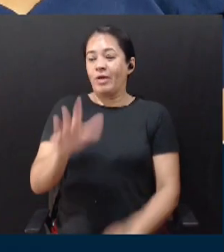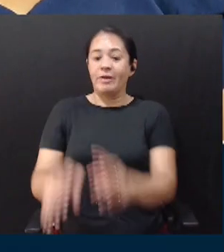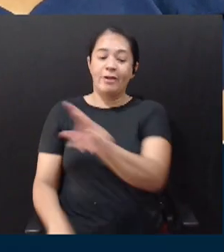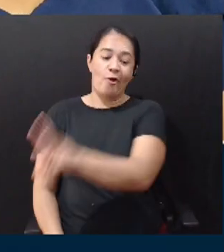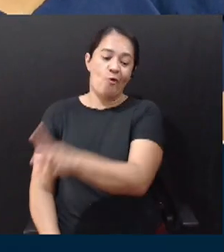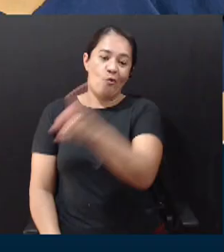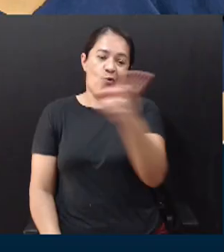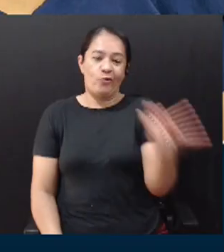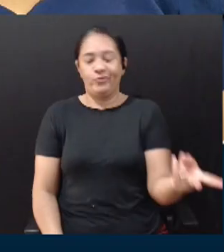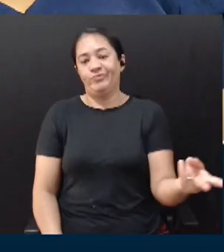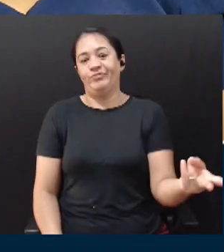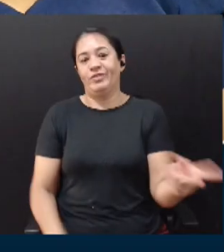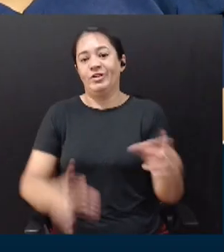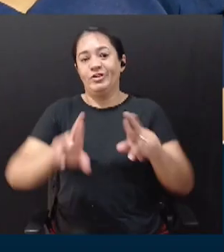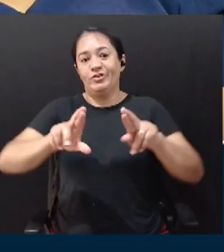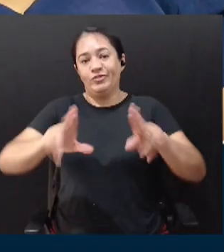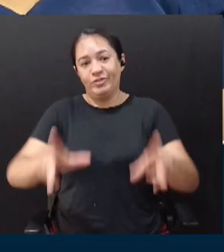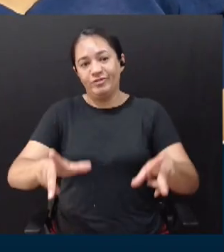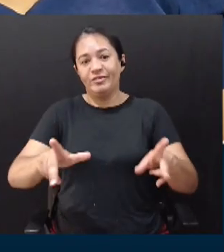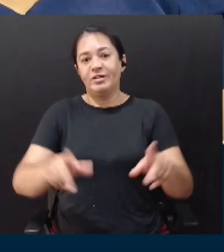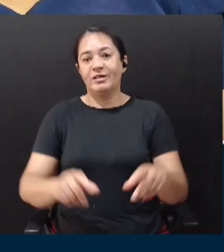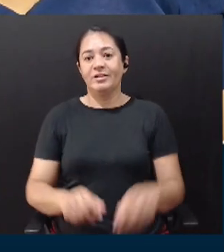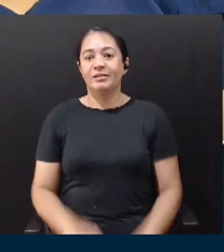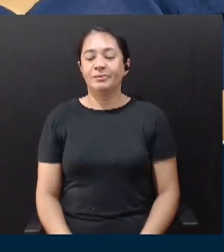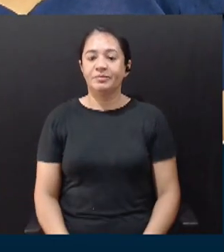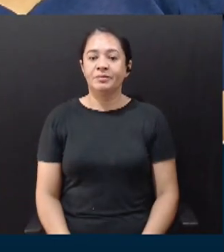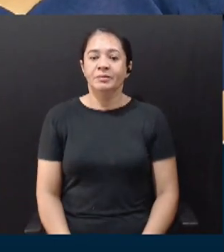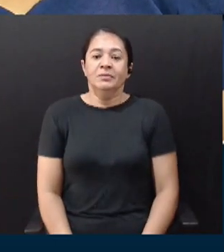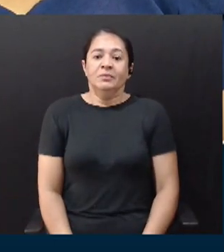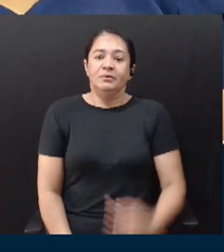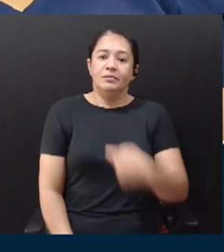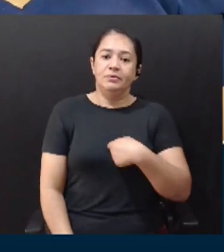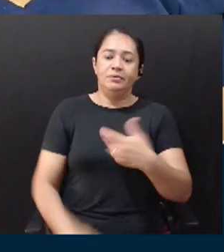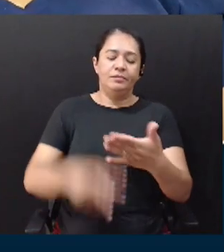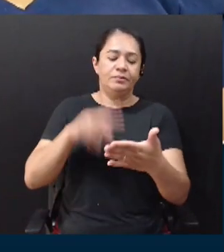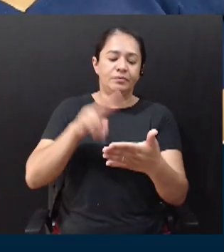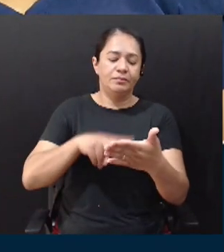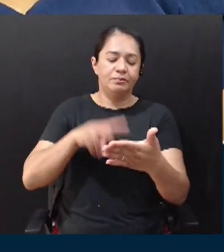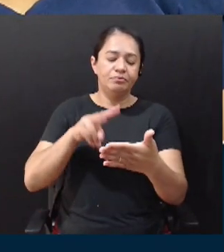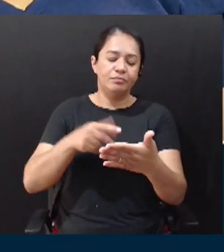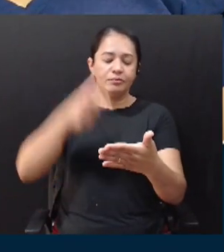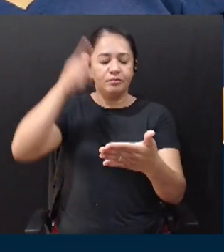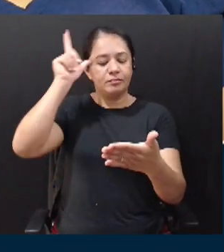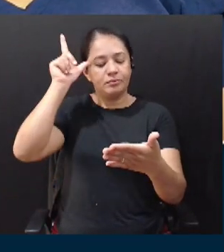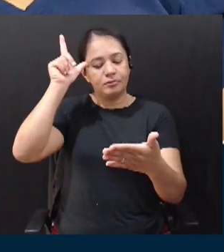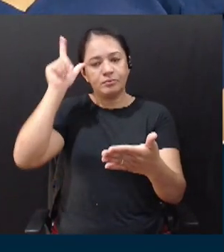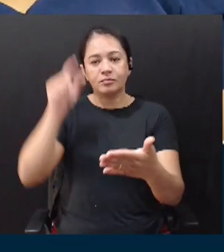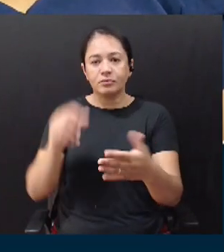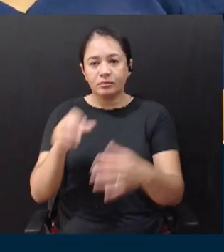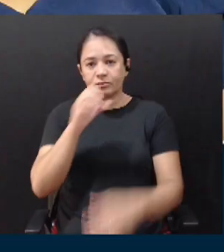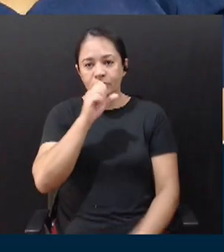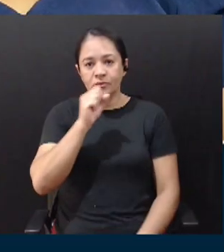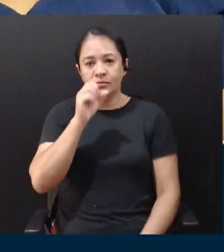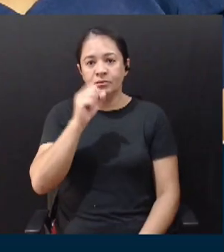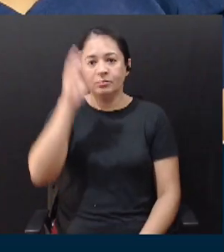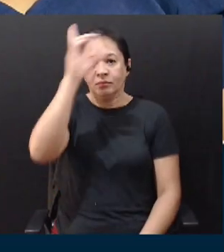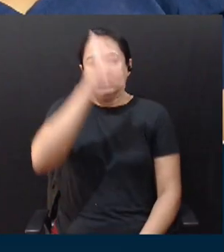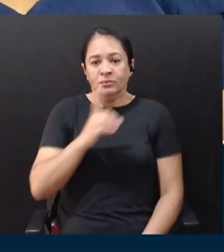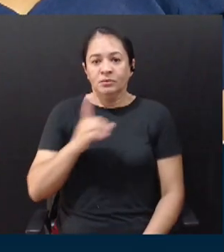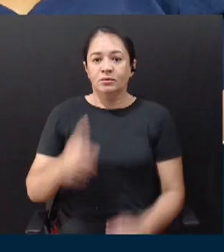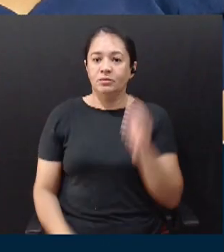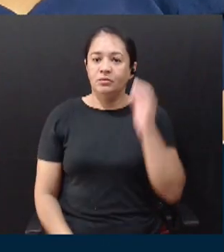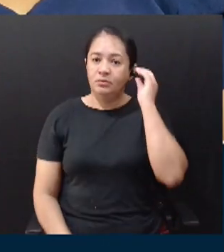Tem situações, eu estava lendo ontem sobre essa questão do final de semana, né? A maioria das pessoas elas